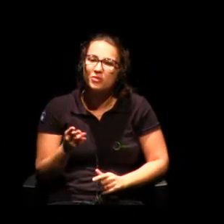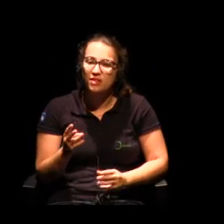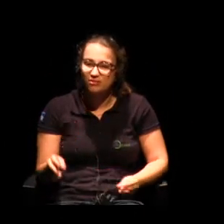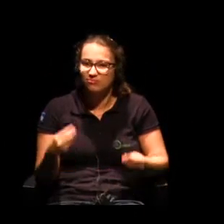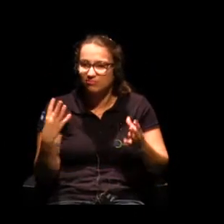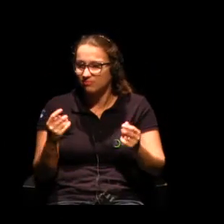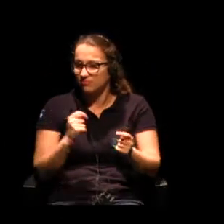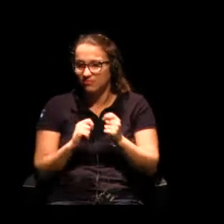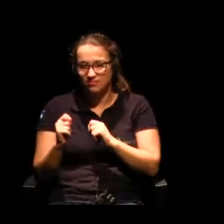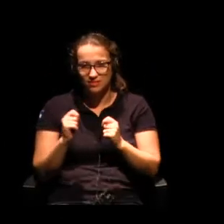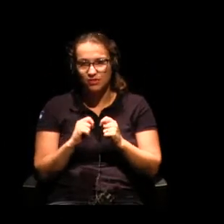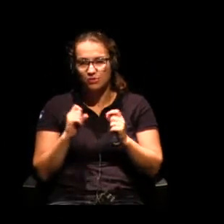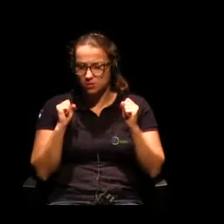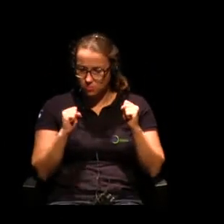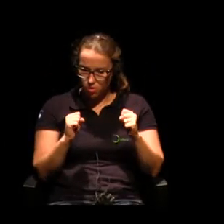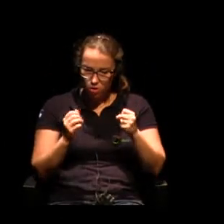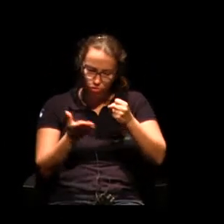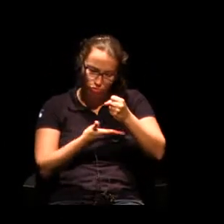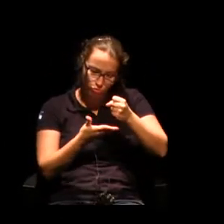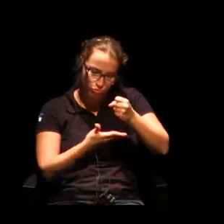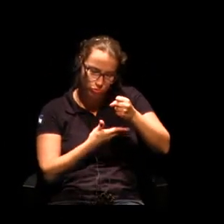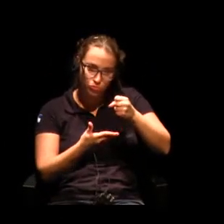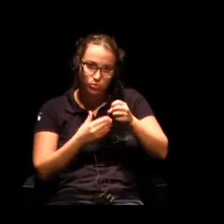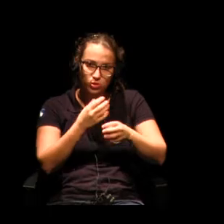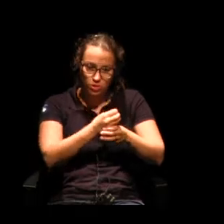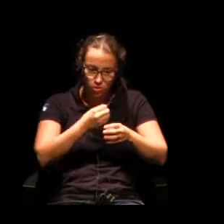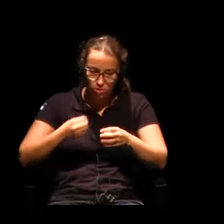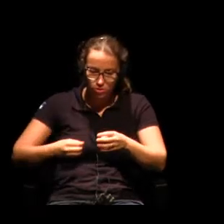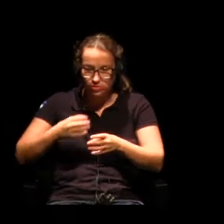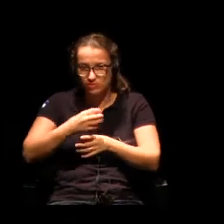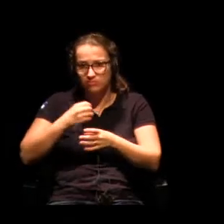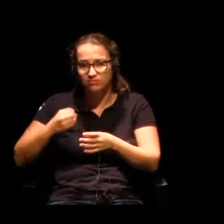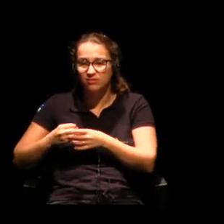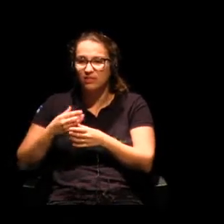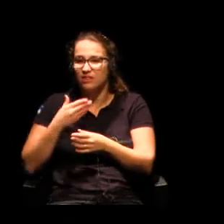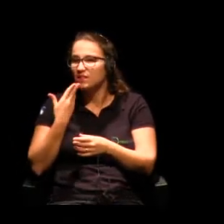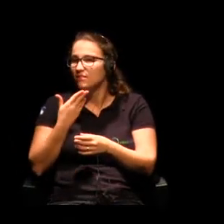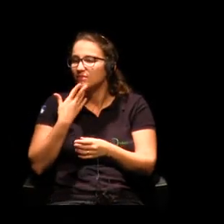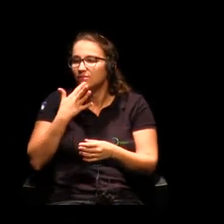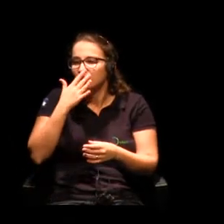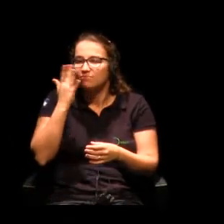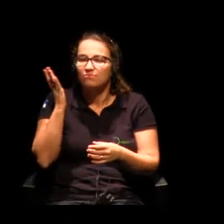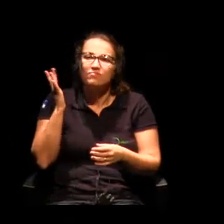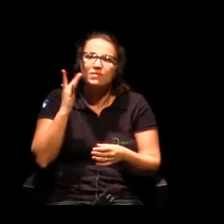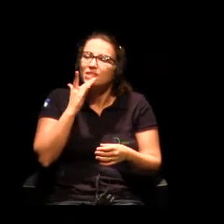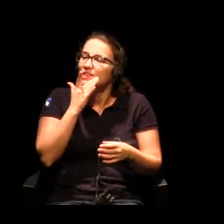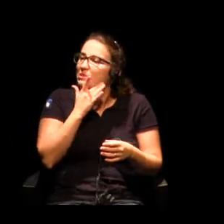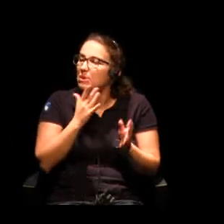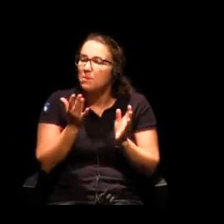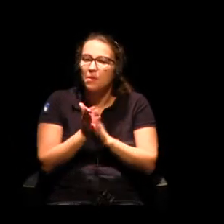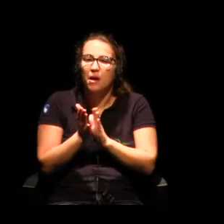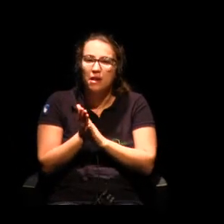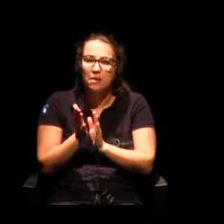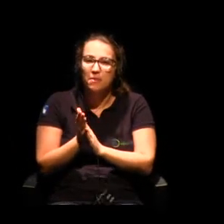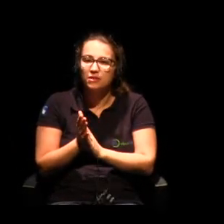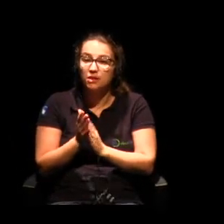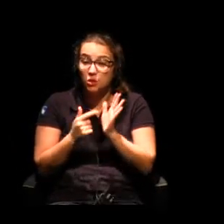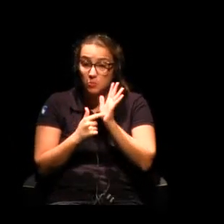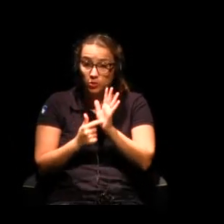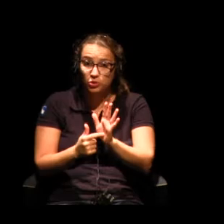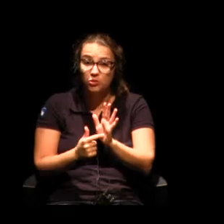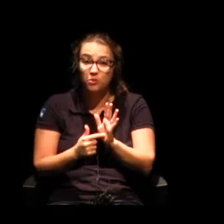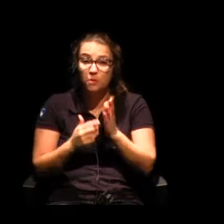de produção, e você pode simplesmente retirar direto dessas torres. Então é totalmente fresco, é uma